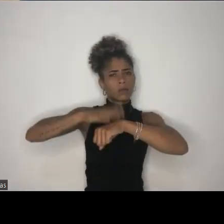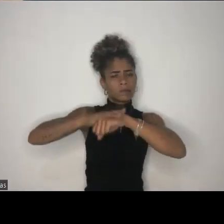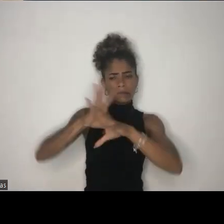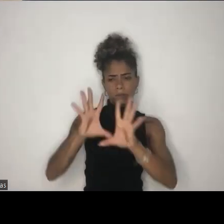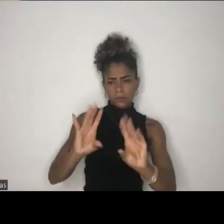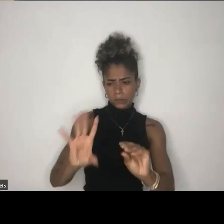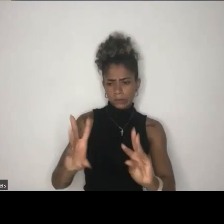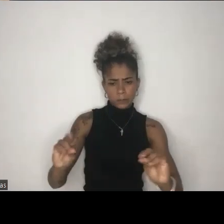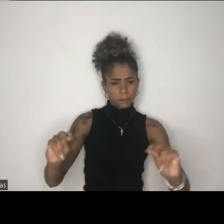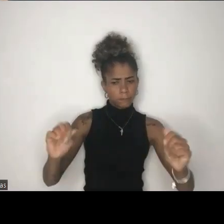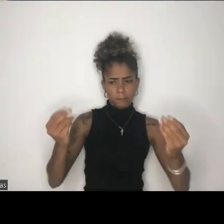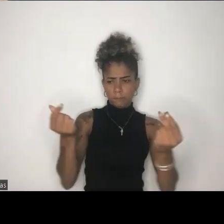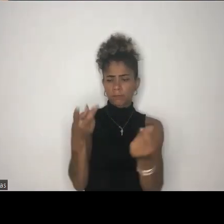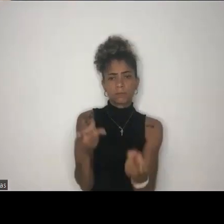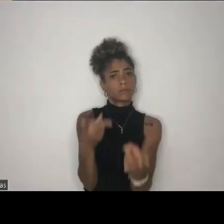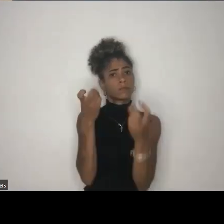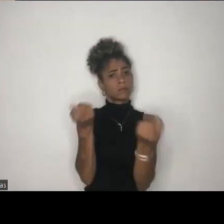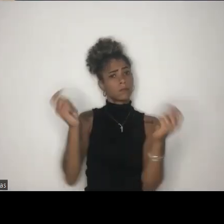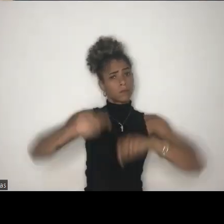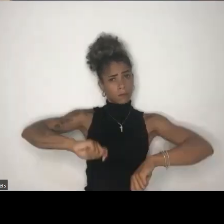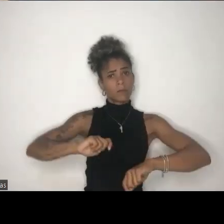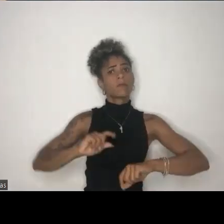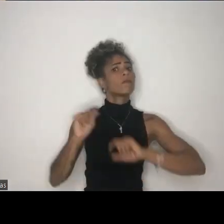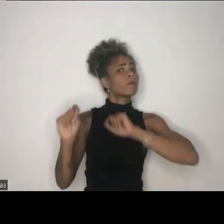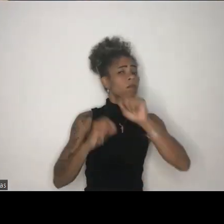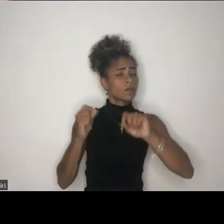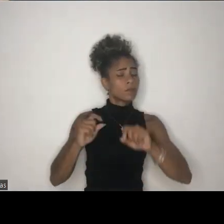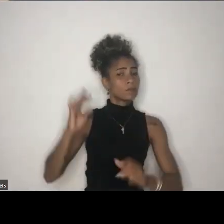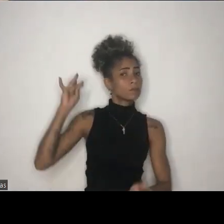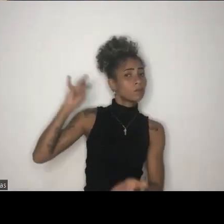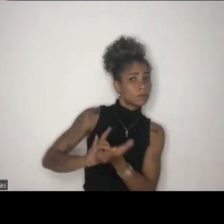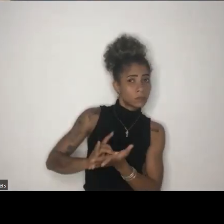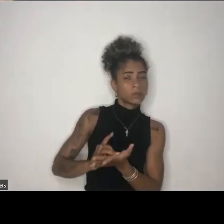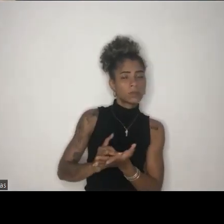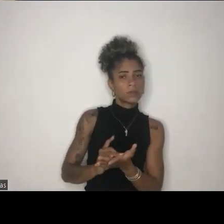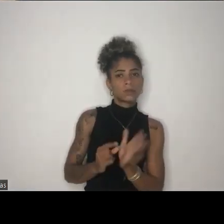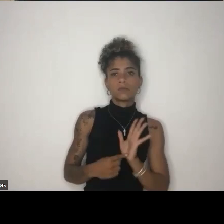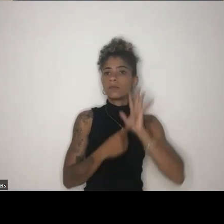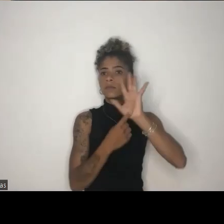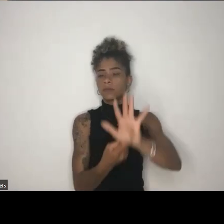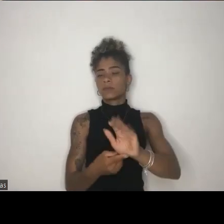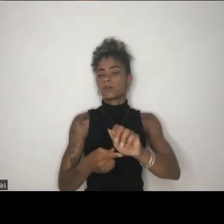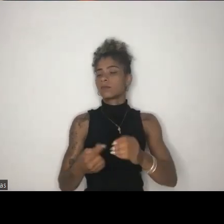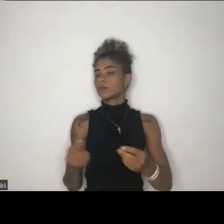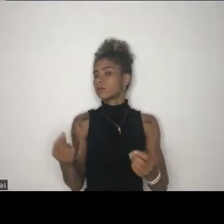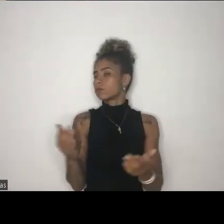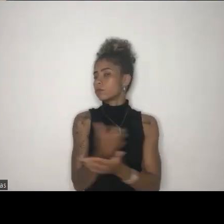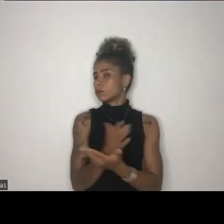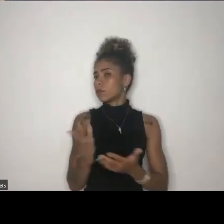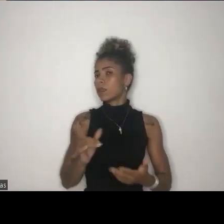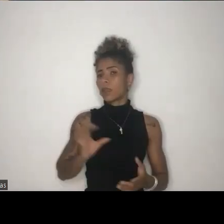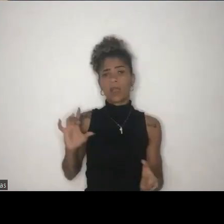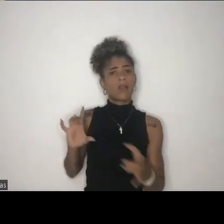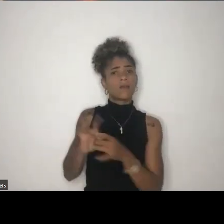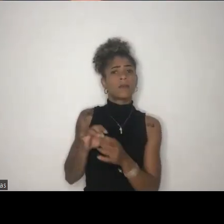a gente percebe que tem a capacidade efetiva de materializar alguma coisa isso tem tudo a ver com